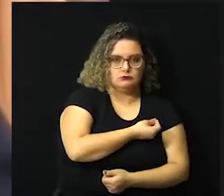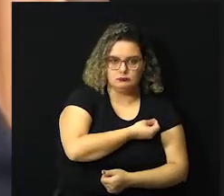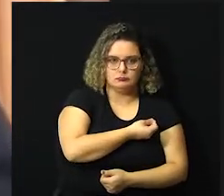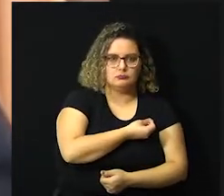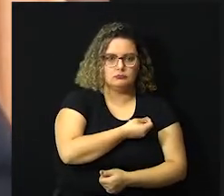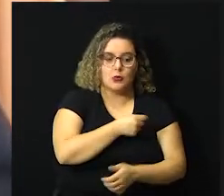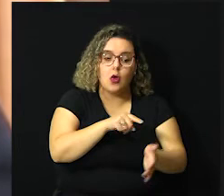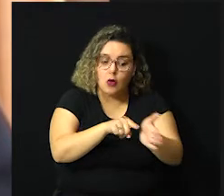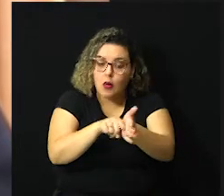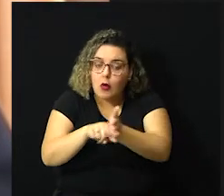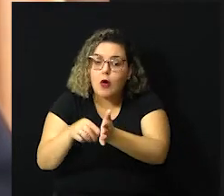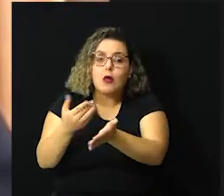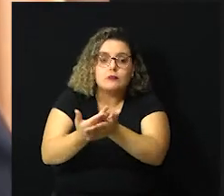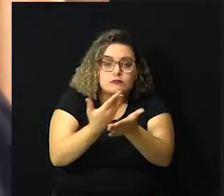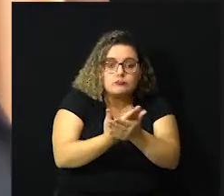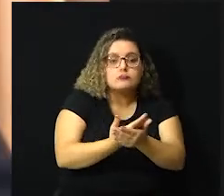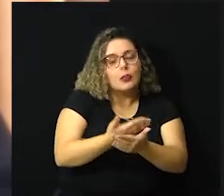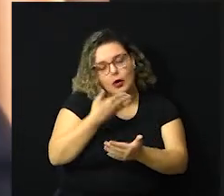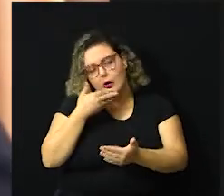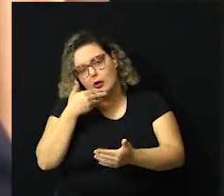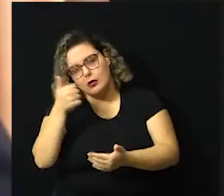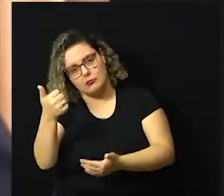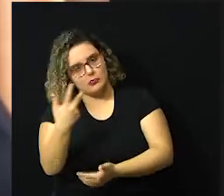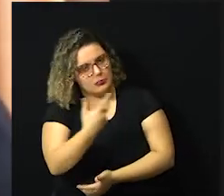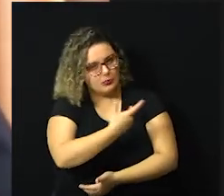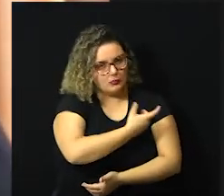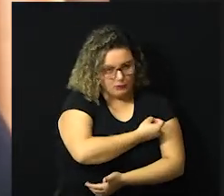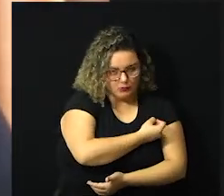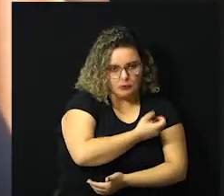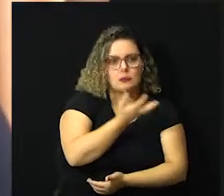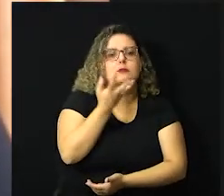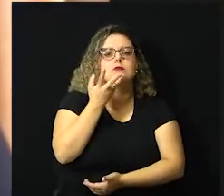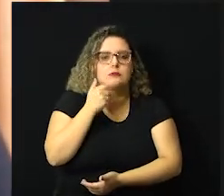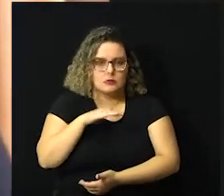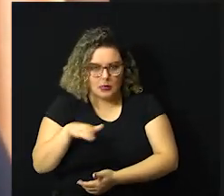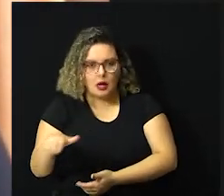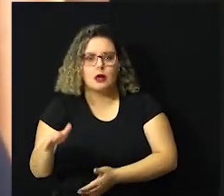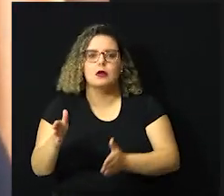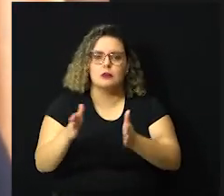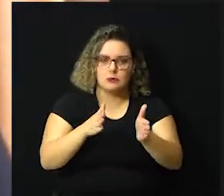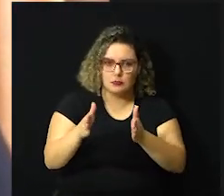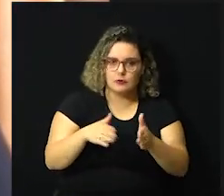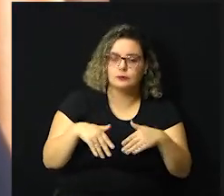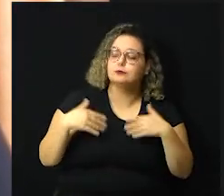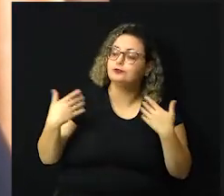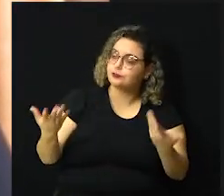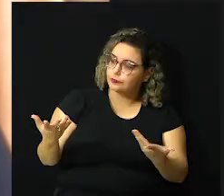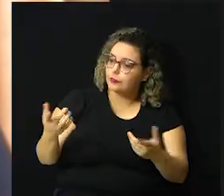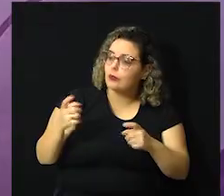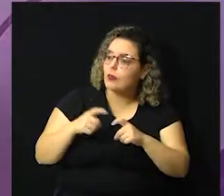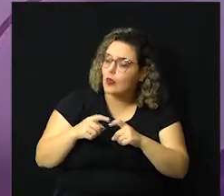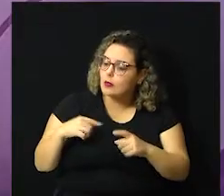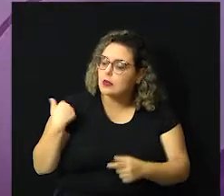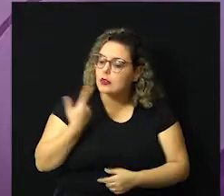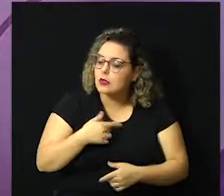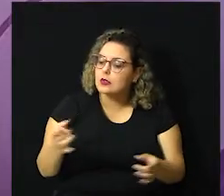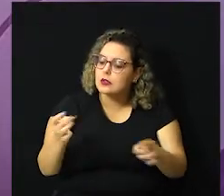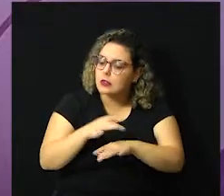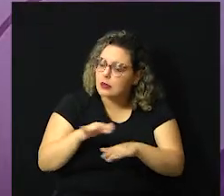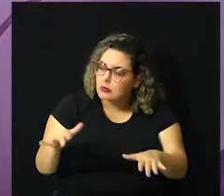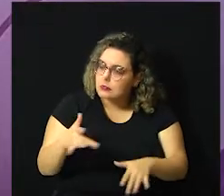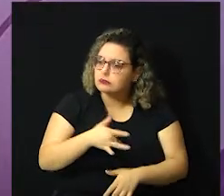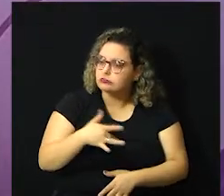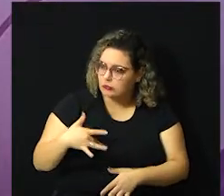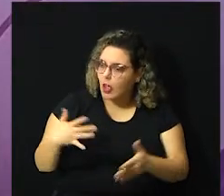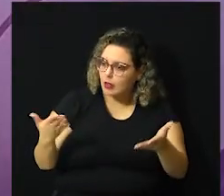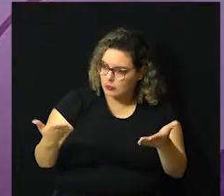a partir de pesquisas que foram feitas, é a melhor vacina para aquela criança naquele momento. Doutor, de uma maneira geral, para a gente encerrar aqui, o